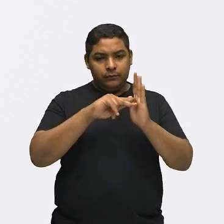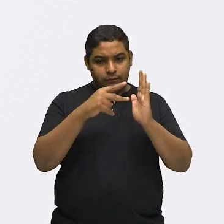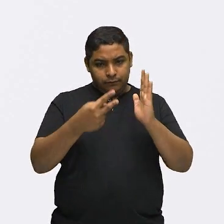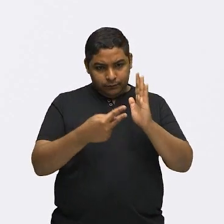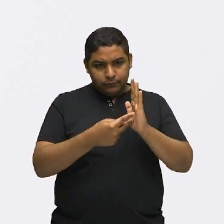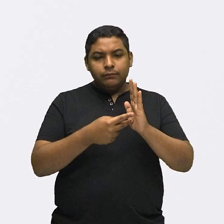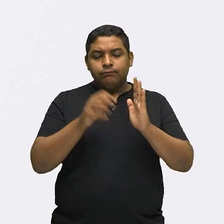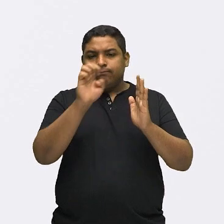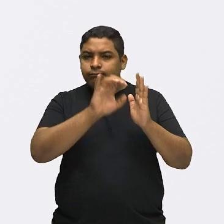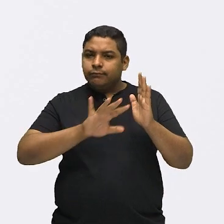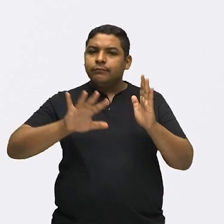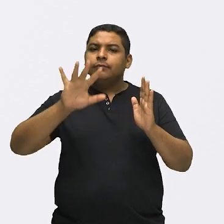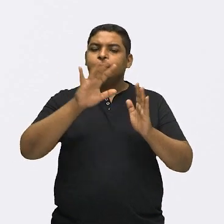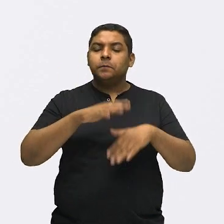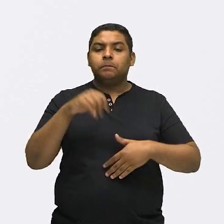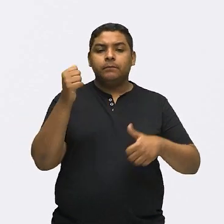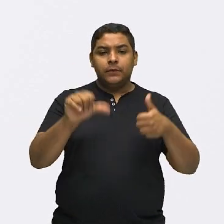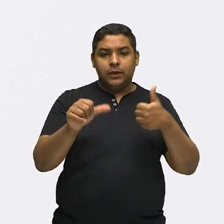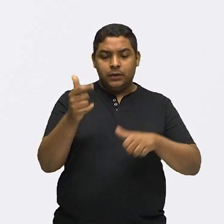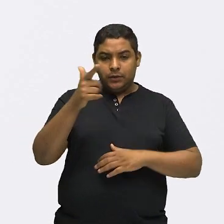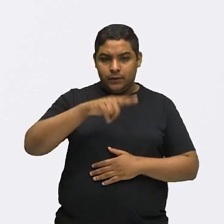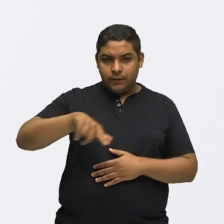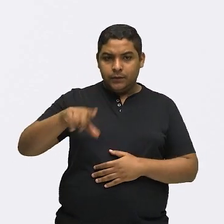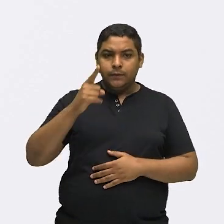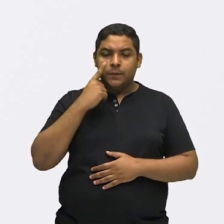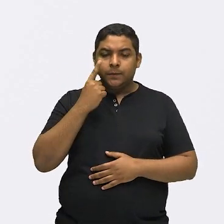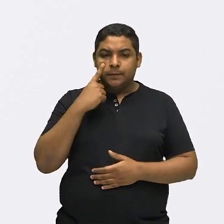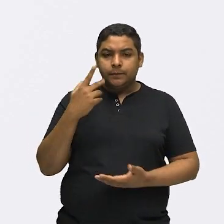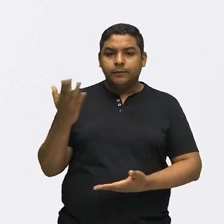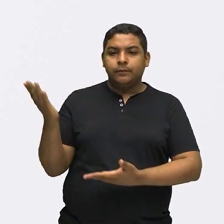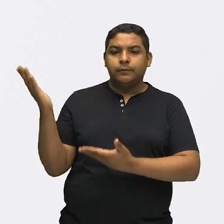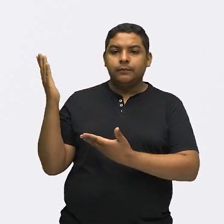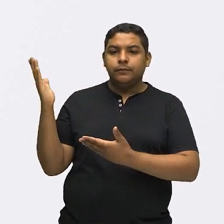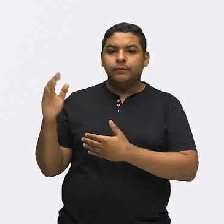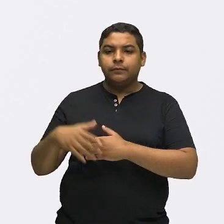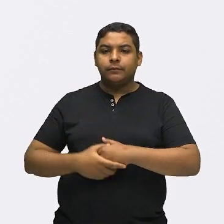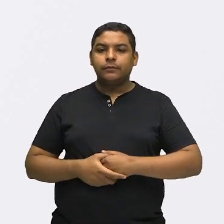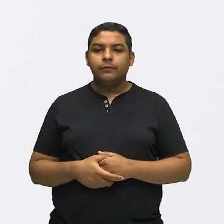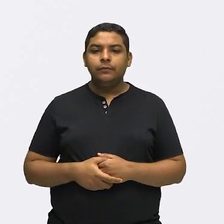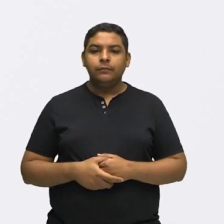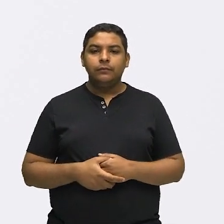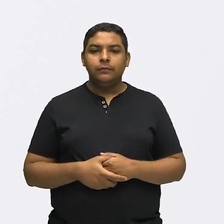Então, a gente vai analisar mais uma vez o que é o ponto na linguagem visual.